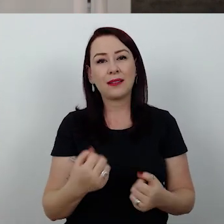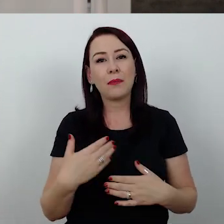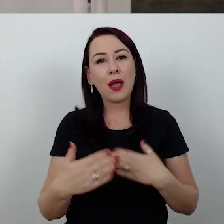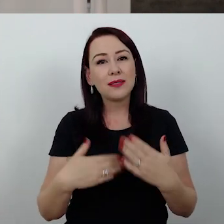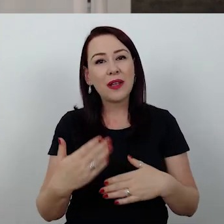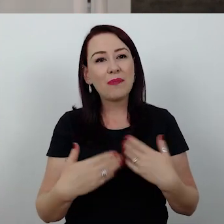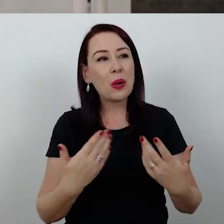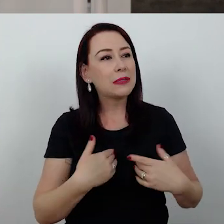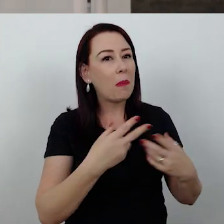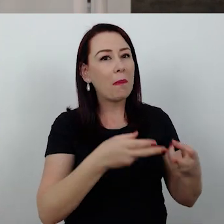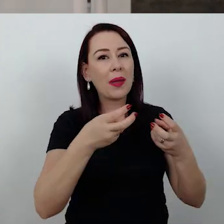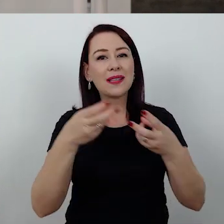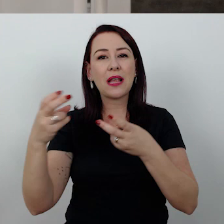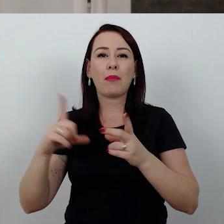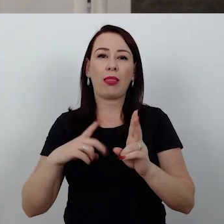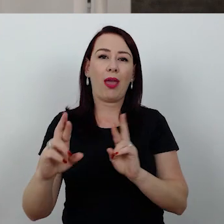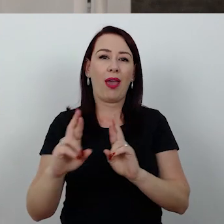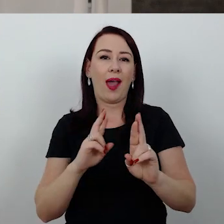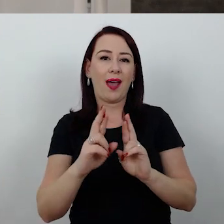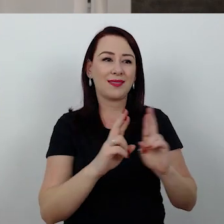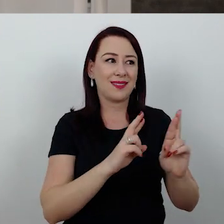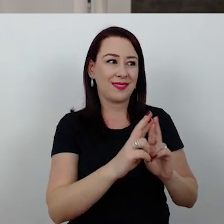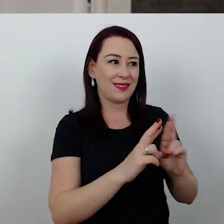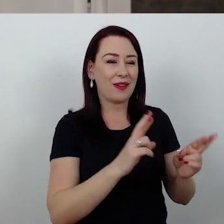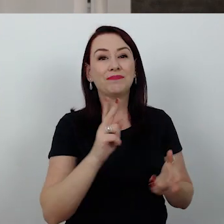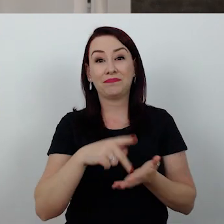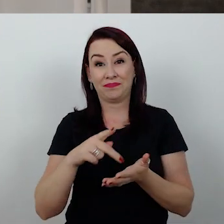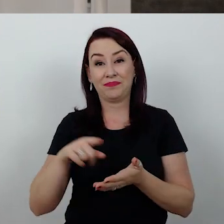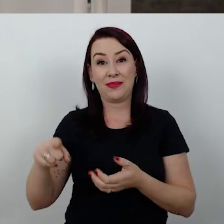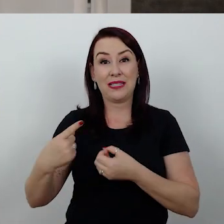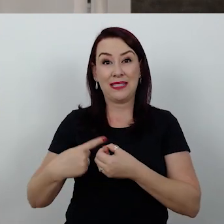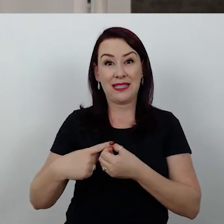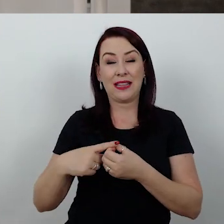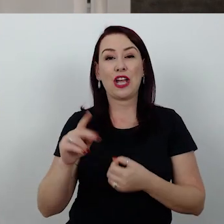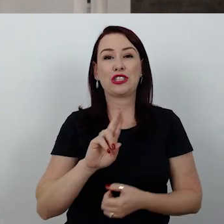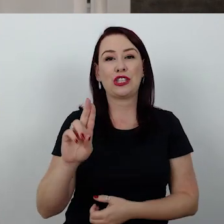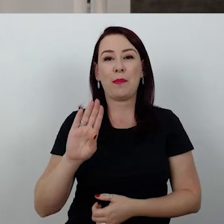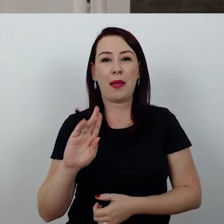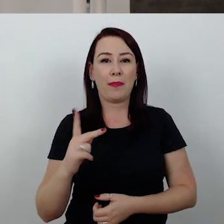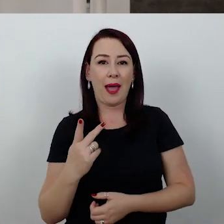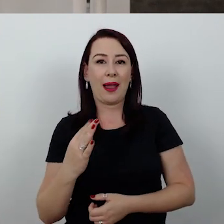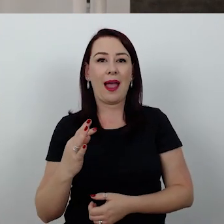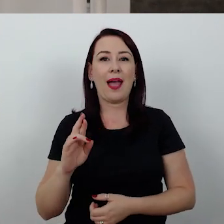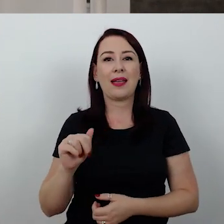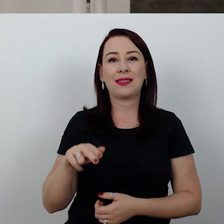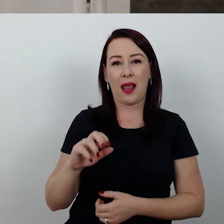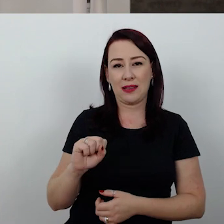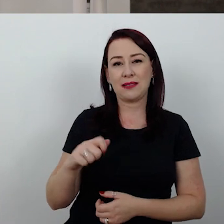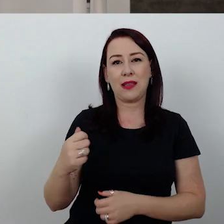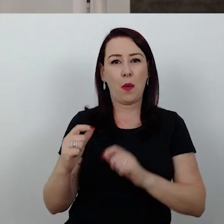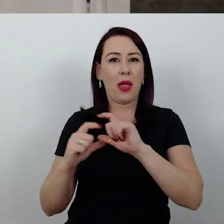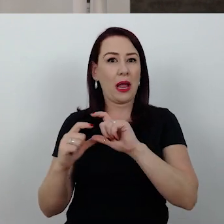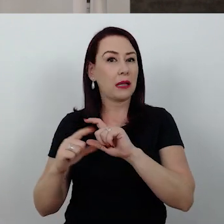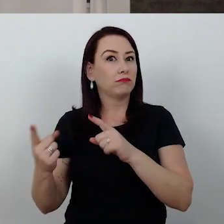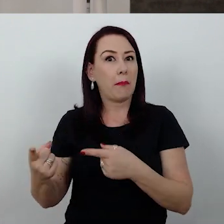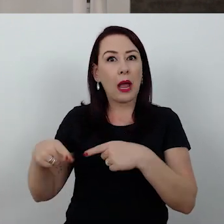depois a gente acaba realmente criando uma relação. E realmente BH Trans aqui, no caso de BH, é muito parceira, é